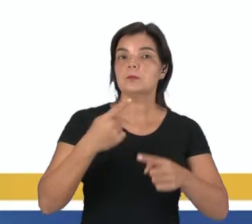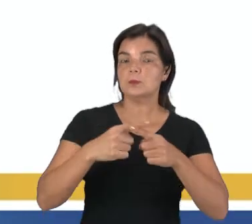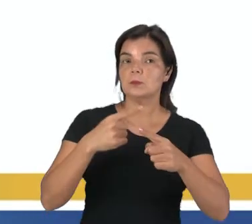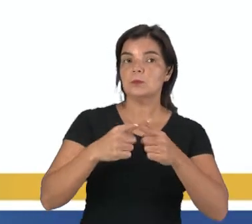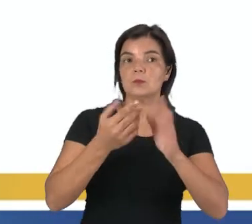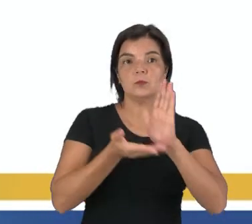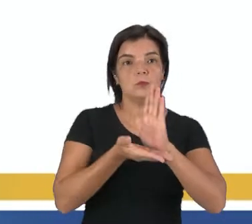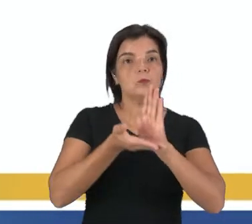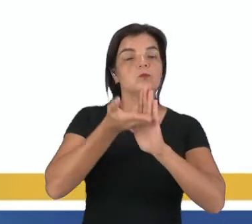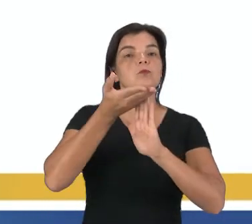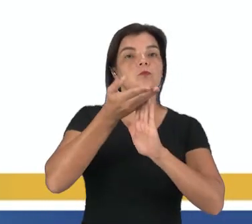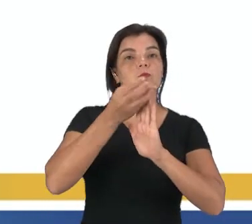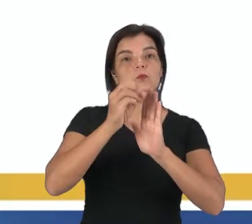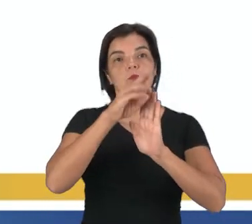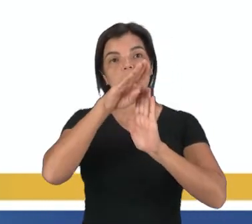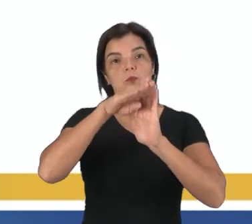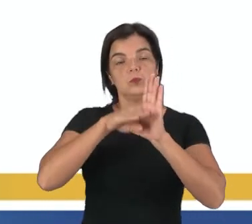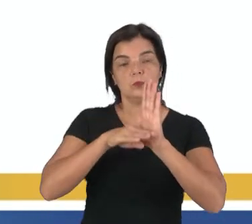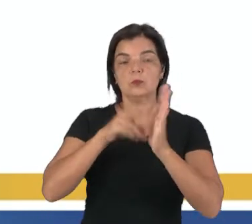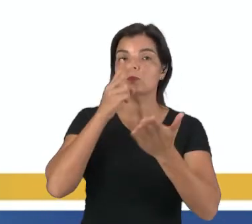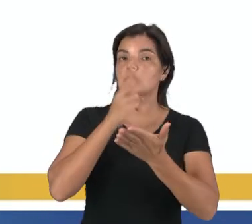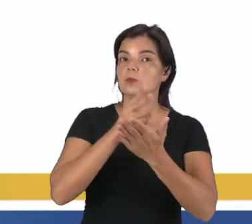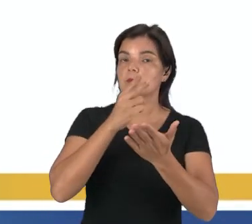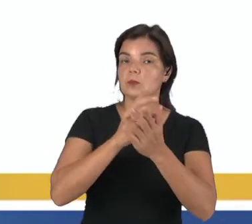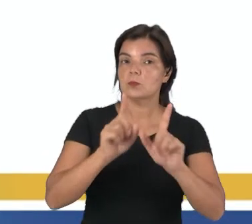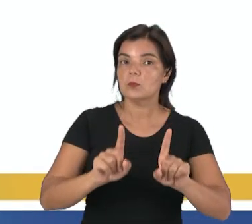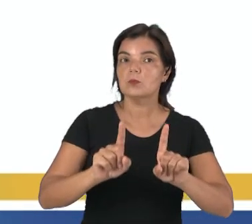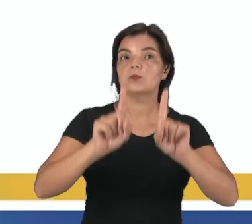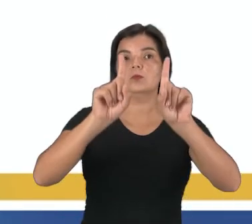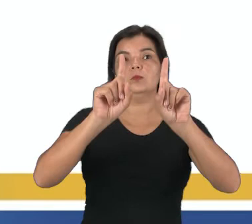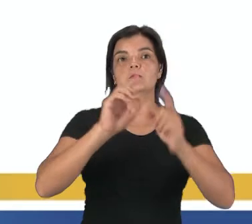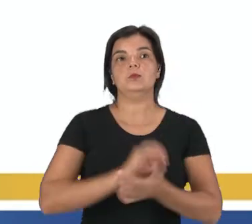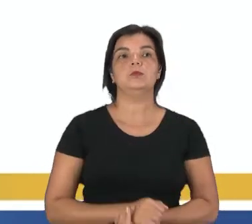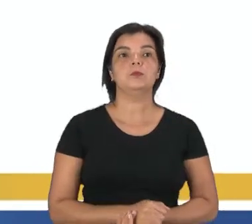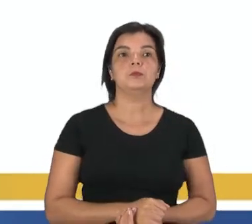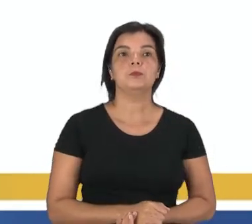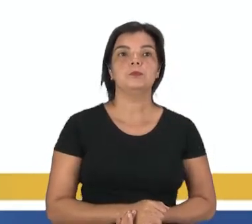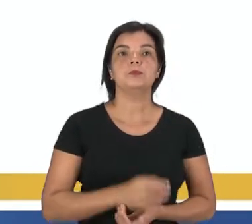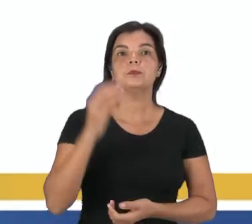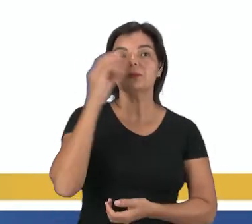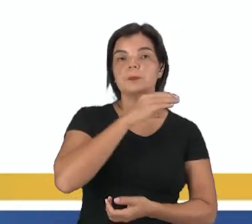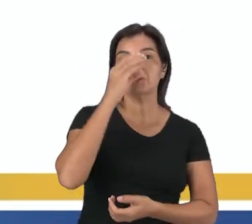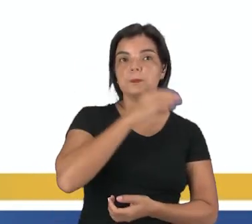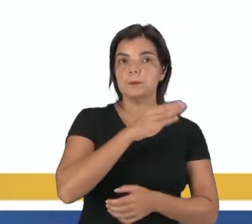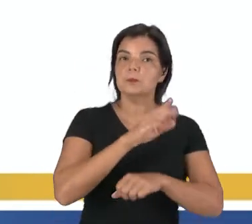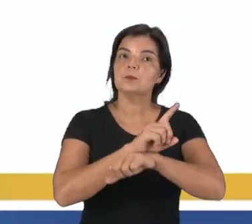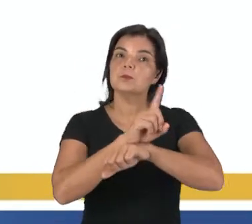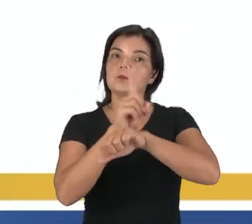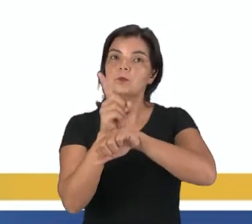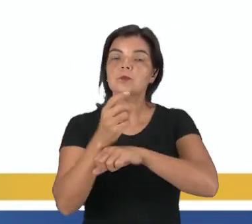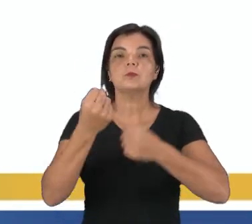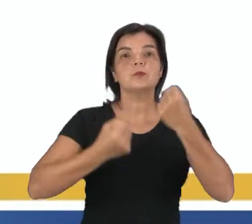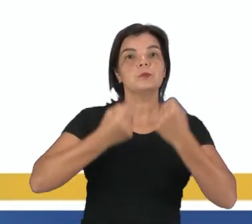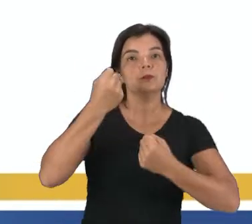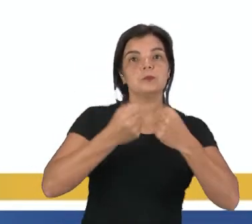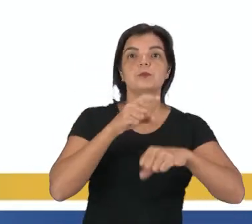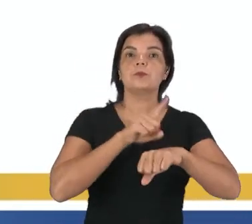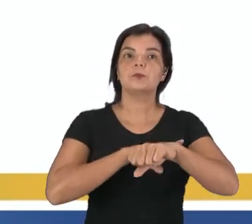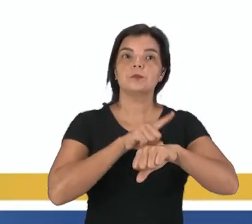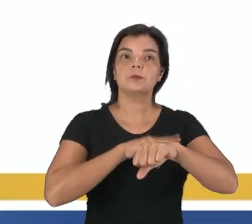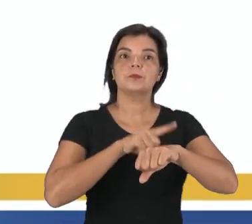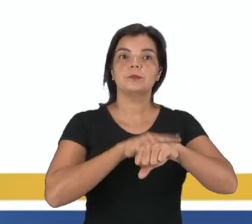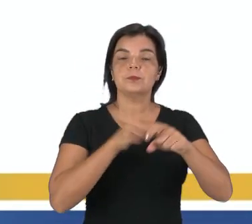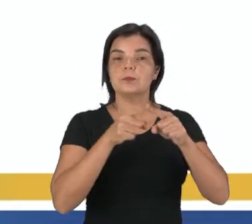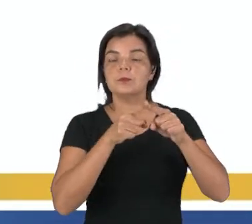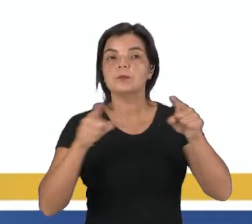porque elas crescem ou diminuem sempre na mesma proporção. A velocidade média de um veículo e o tempo que